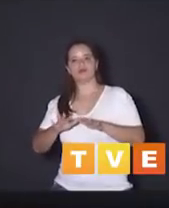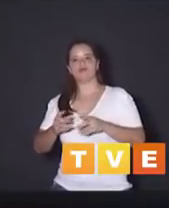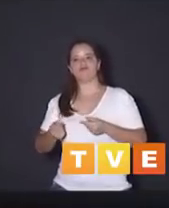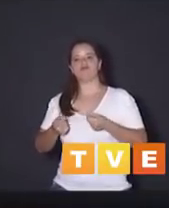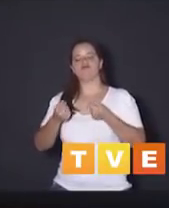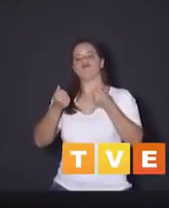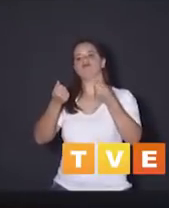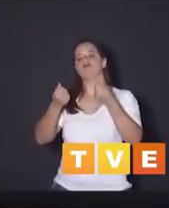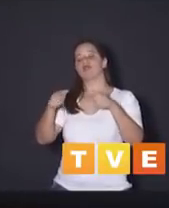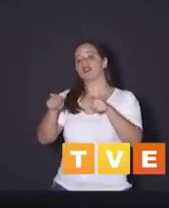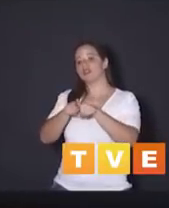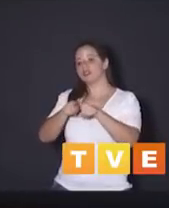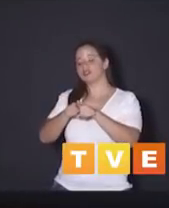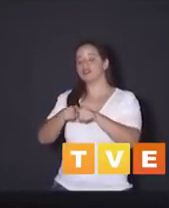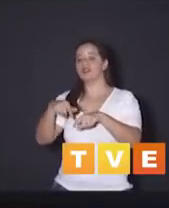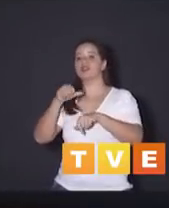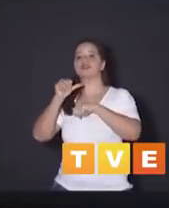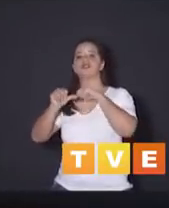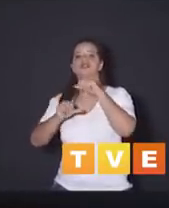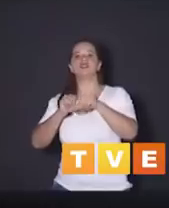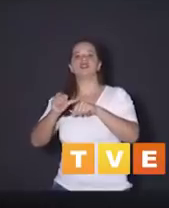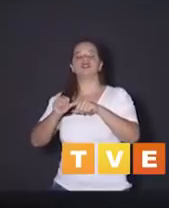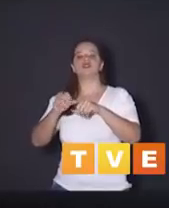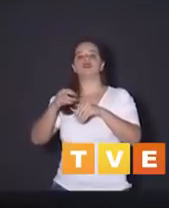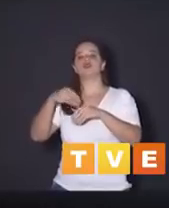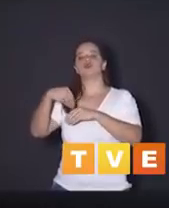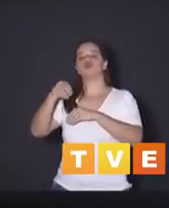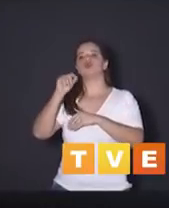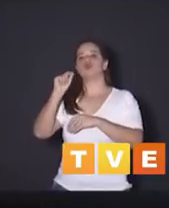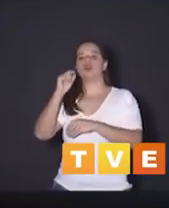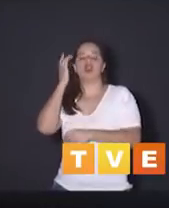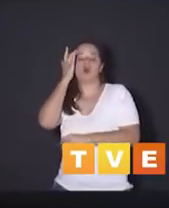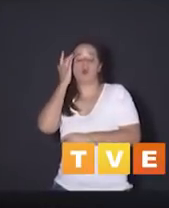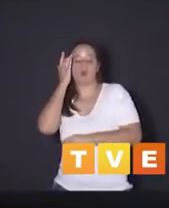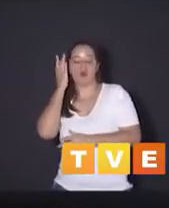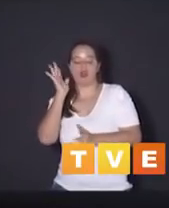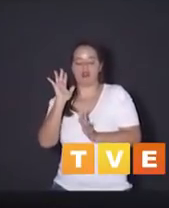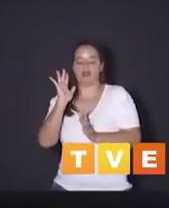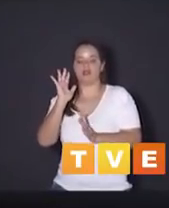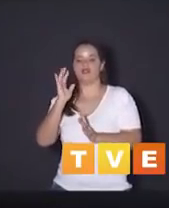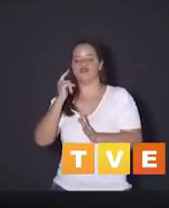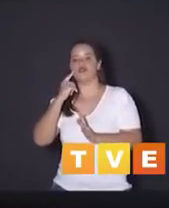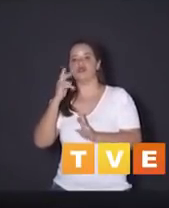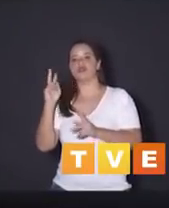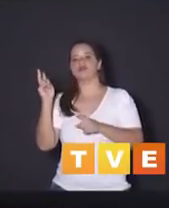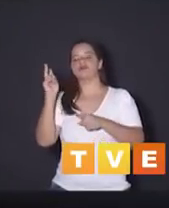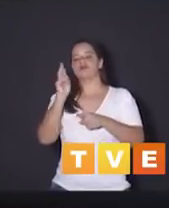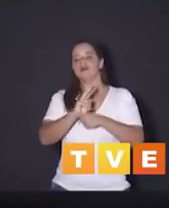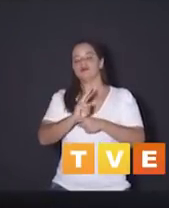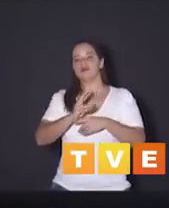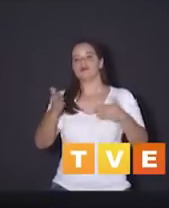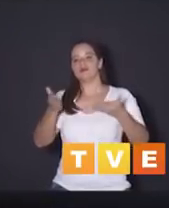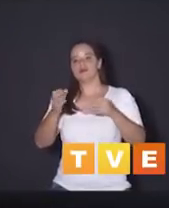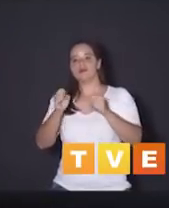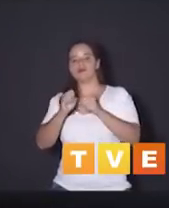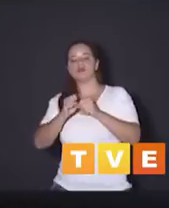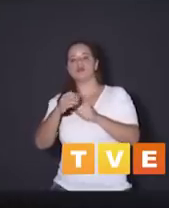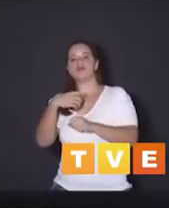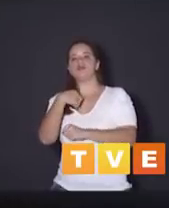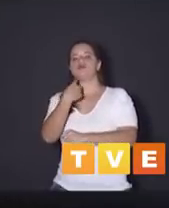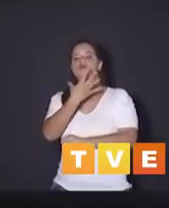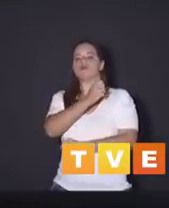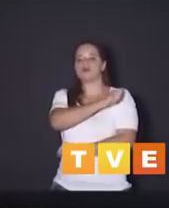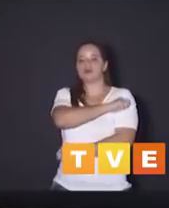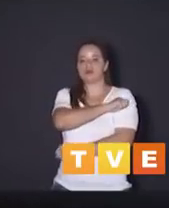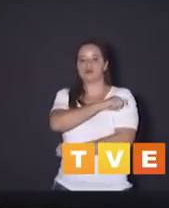isso gerou também um eu acho a superproteção que hoje faz com que os nossos alunos